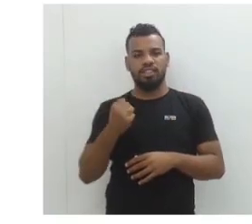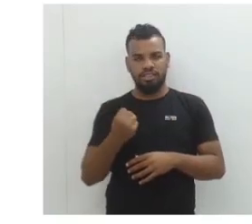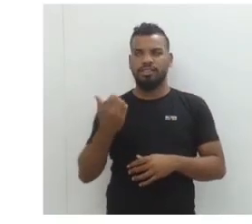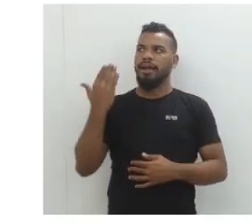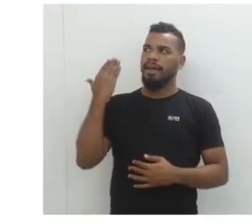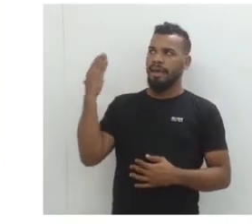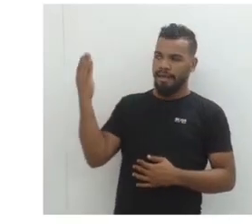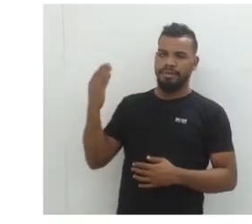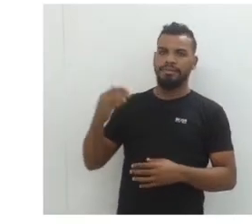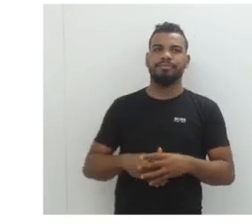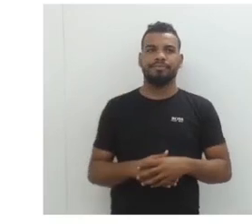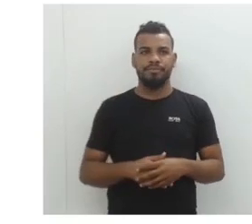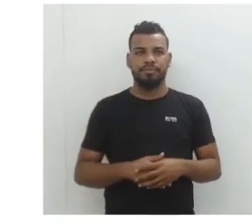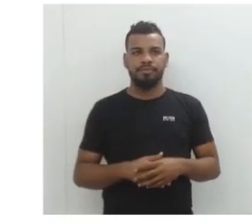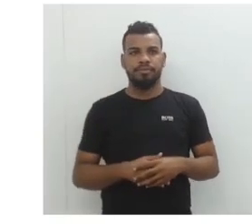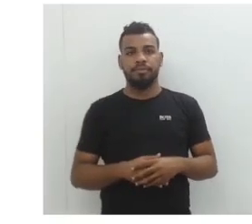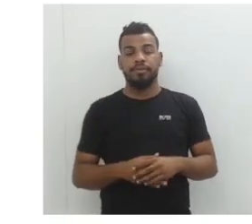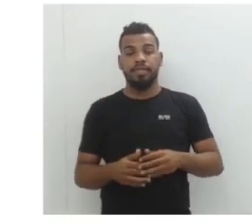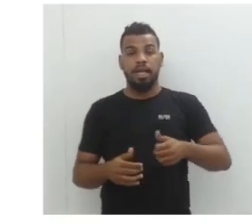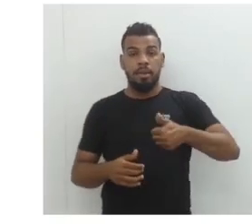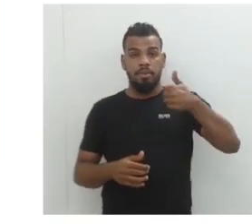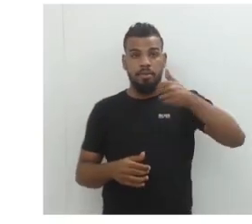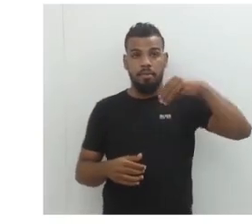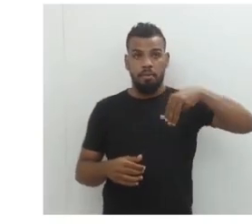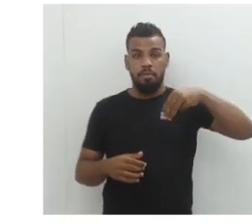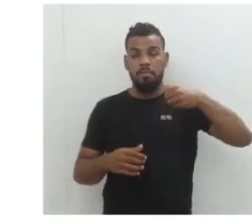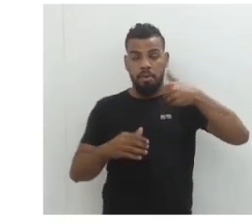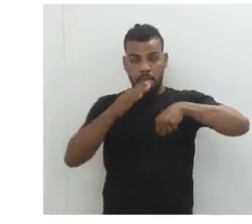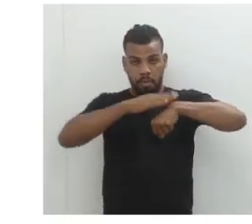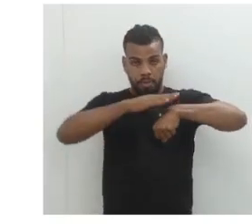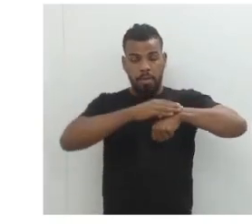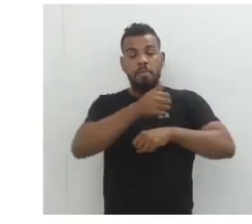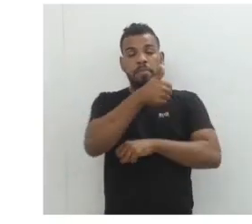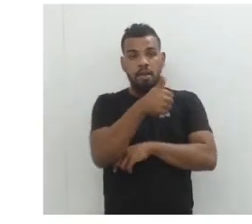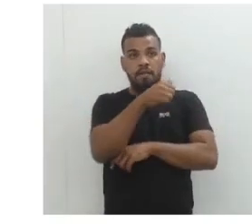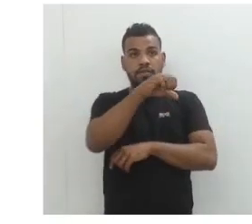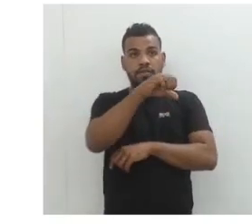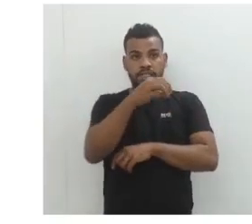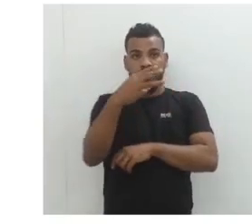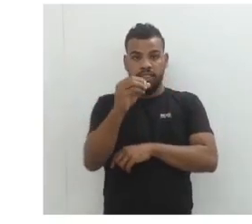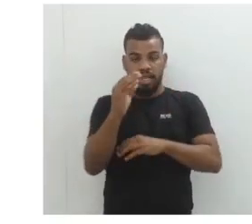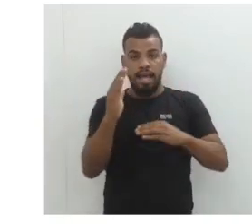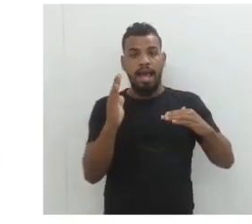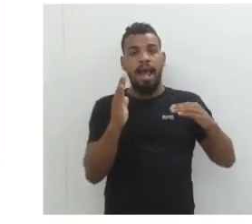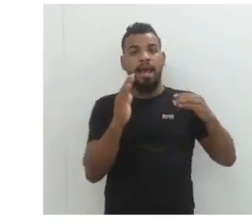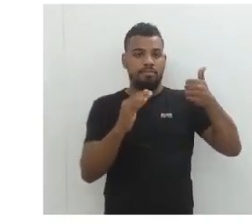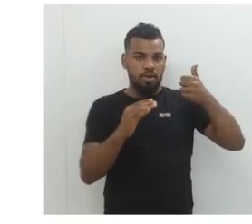vai no primeiro momento de 1930 até